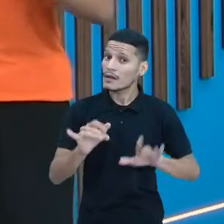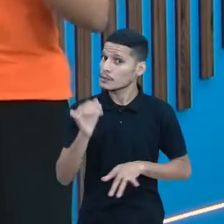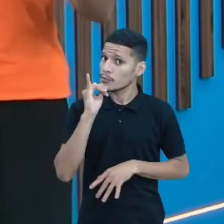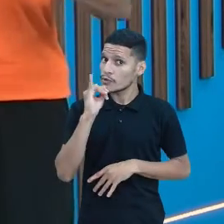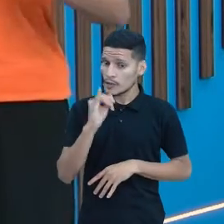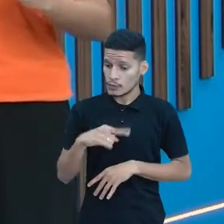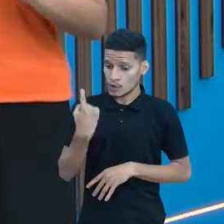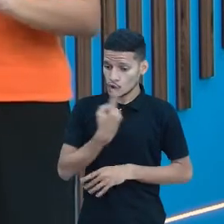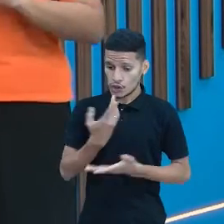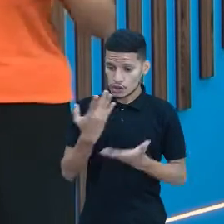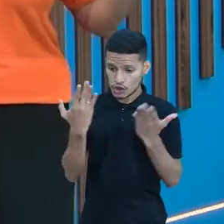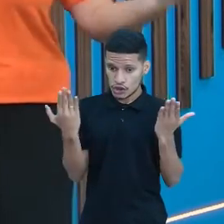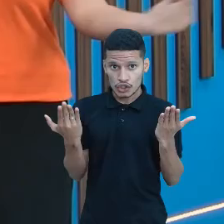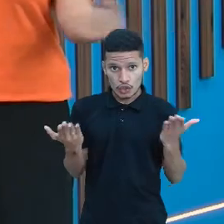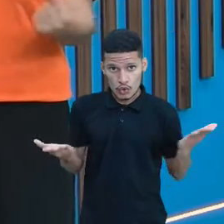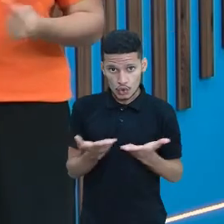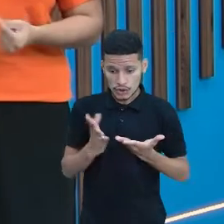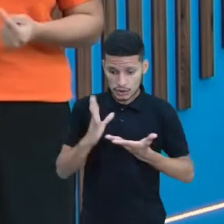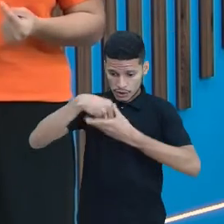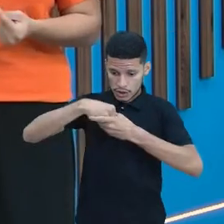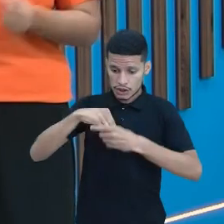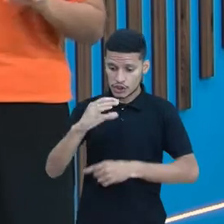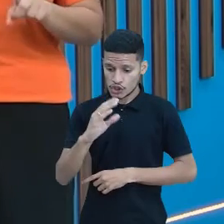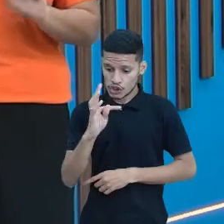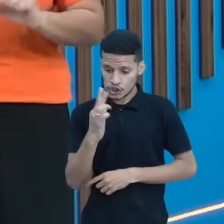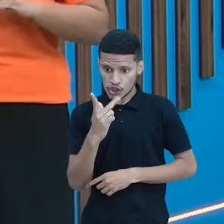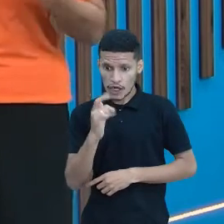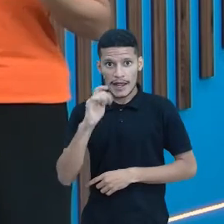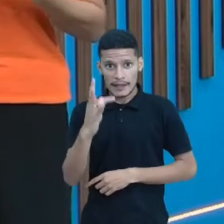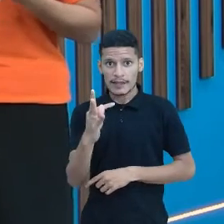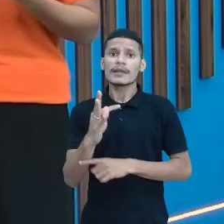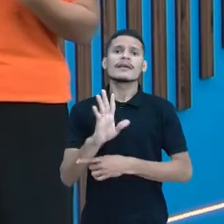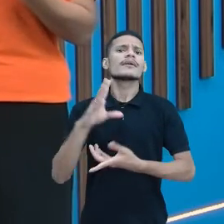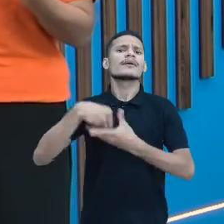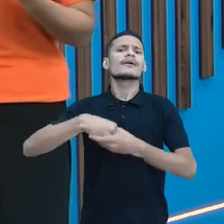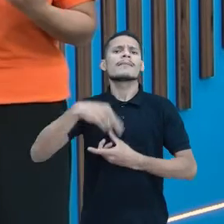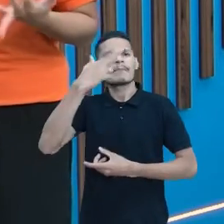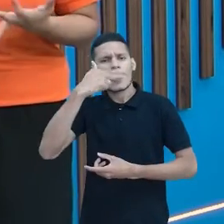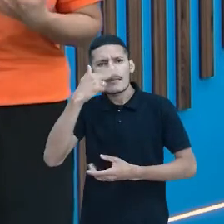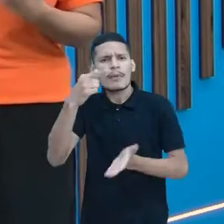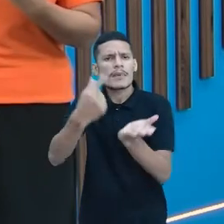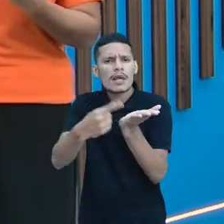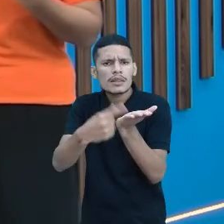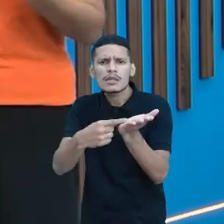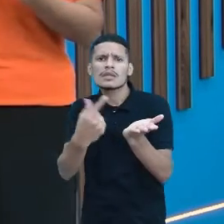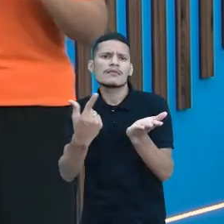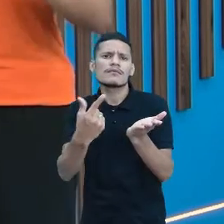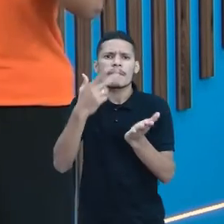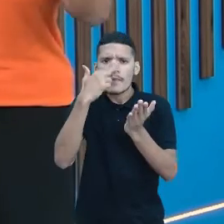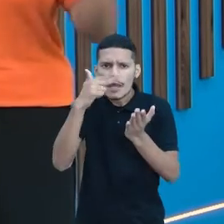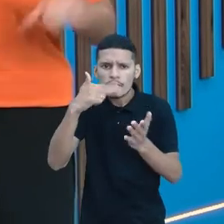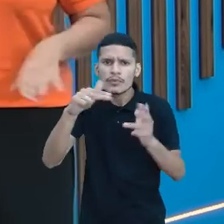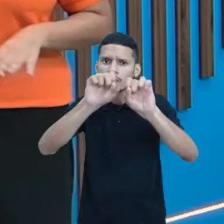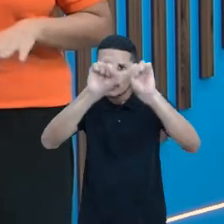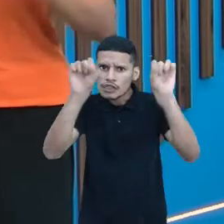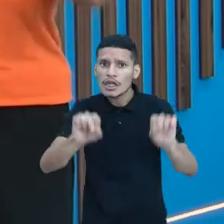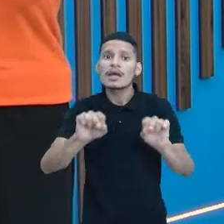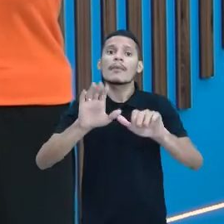como estamos no chat conectados no mesmo software, lembra? Ou no mesmo software, ou no mesmo aplicativo, ou na mesma